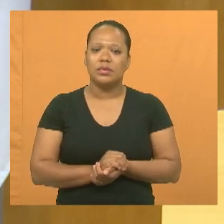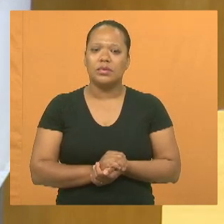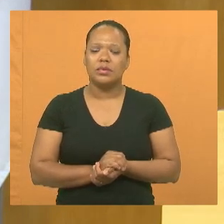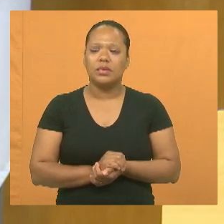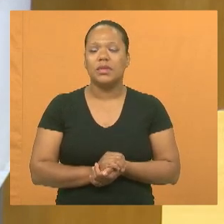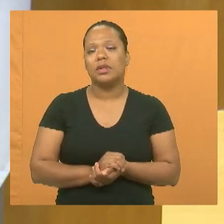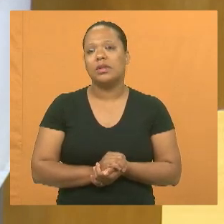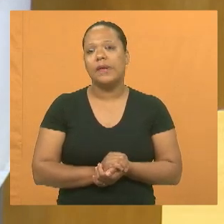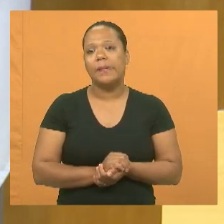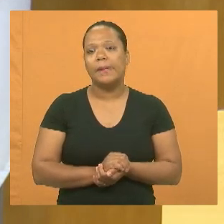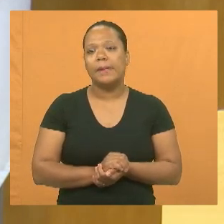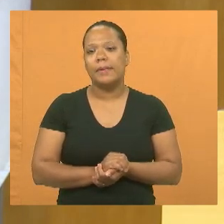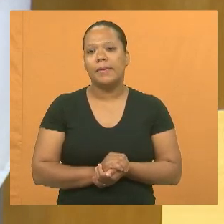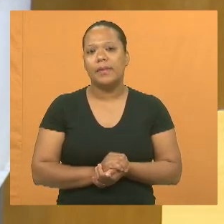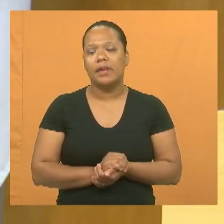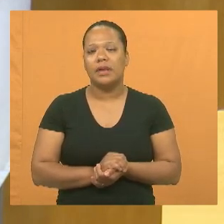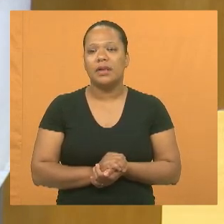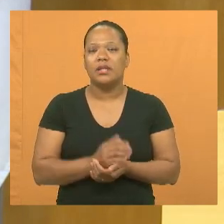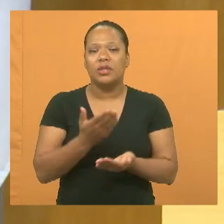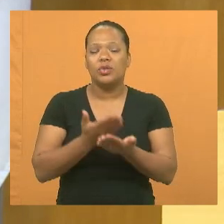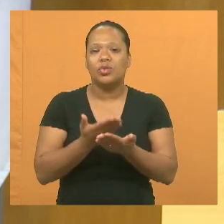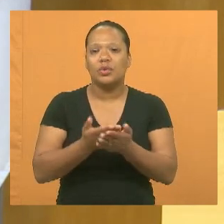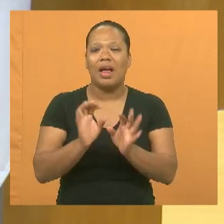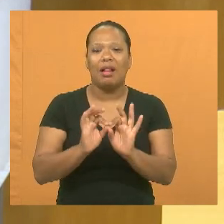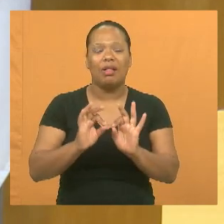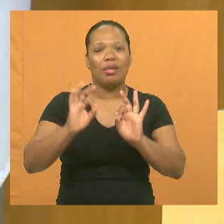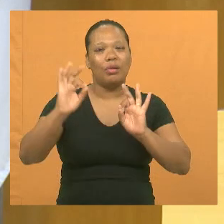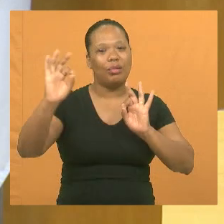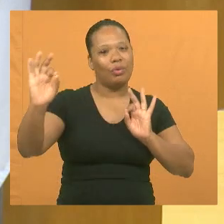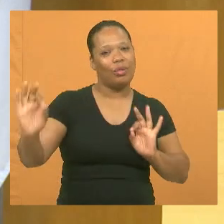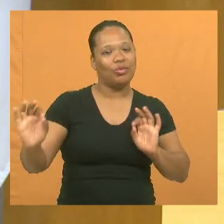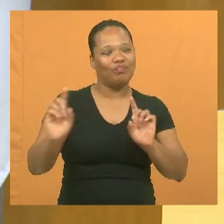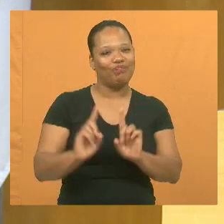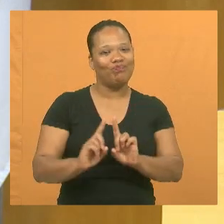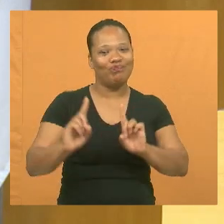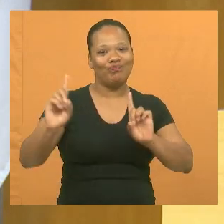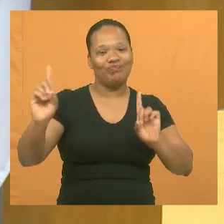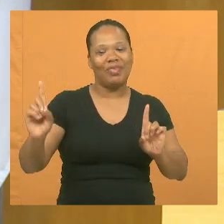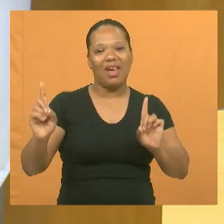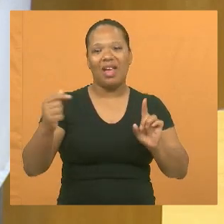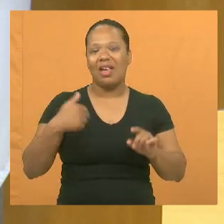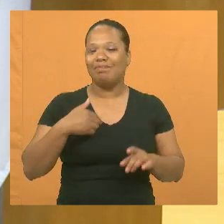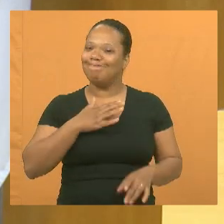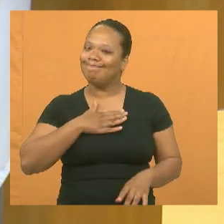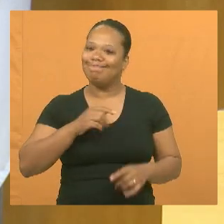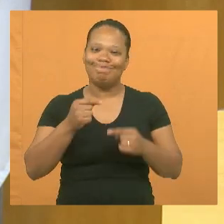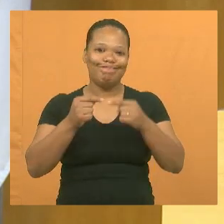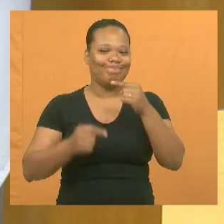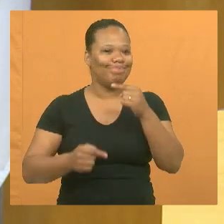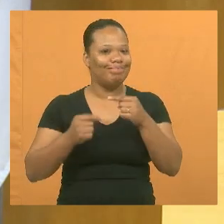outro ser humano, ser à distância. Isso eu acho que é um regresso para